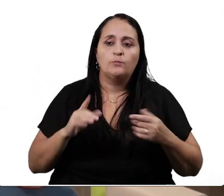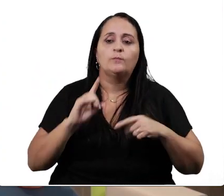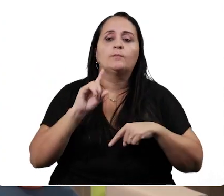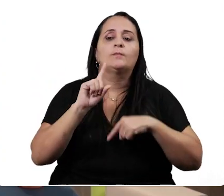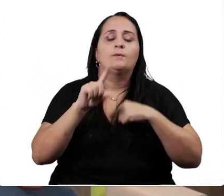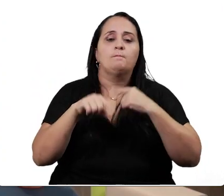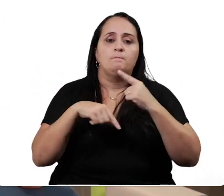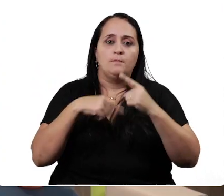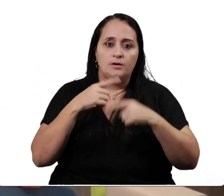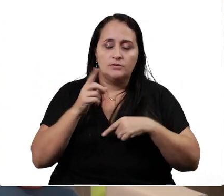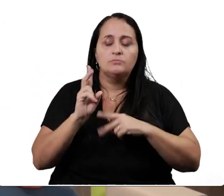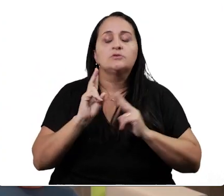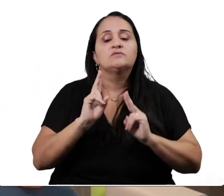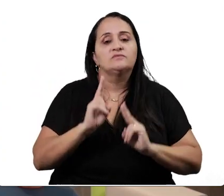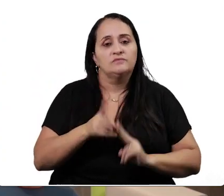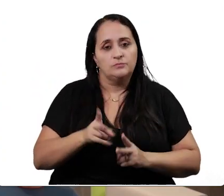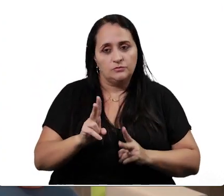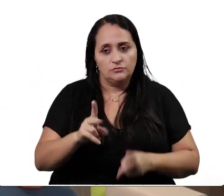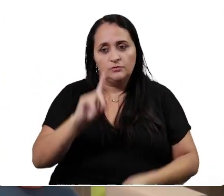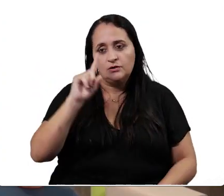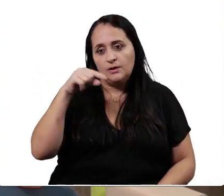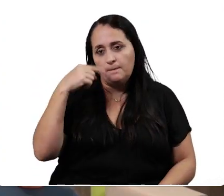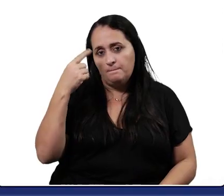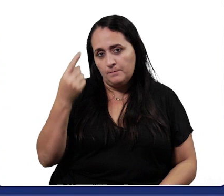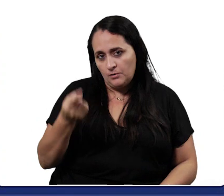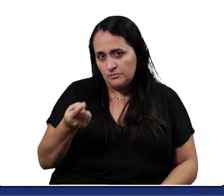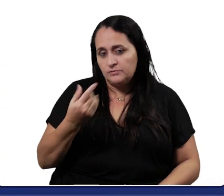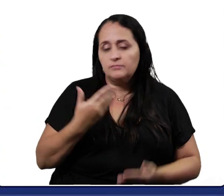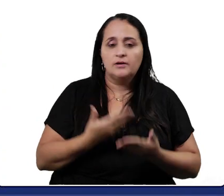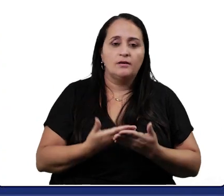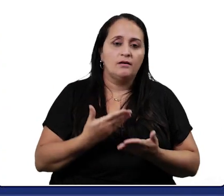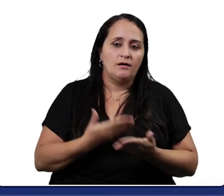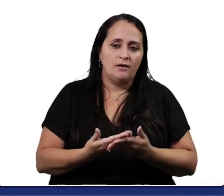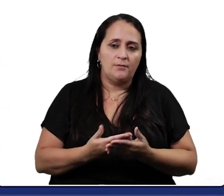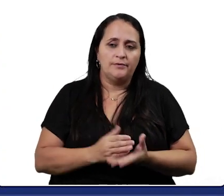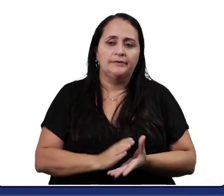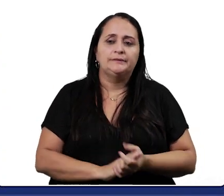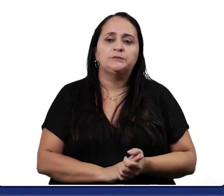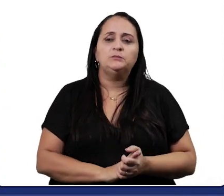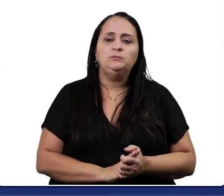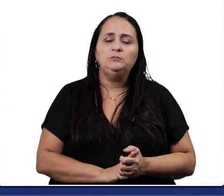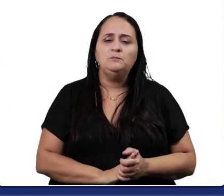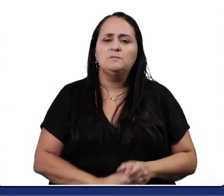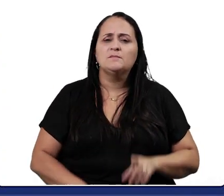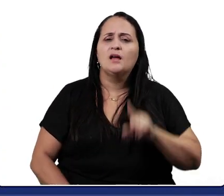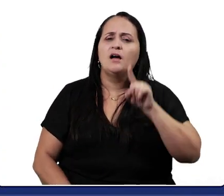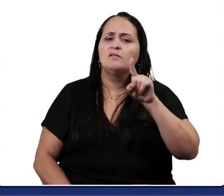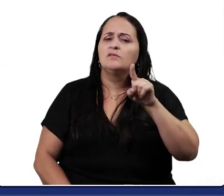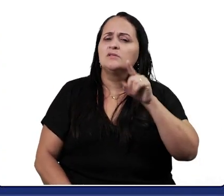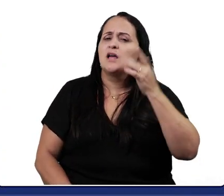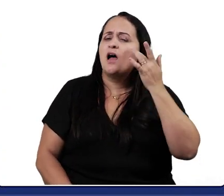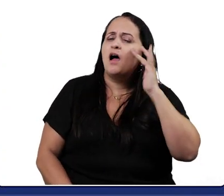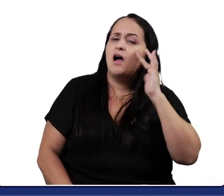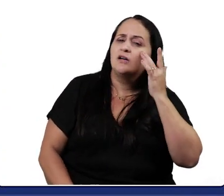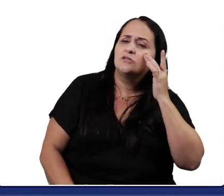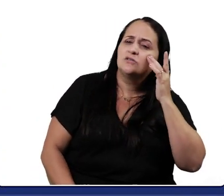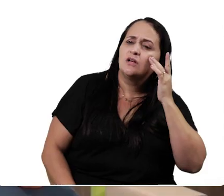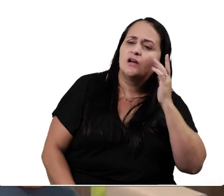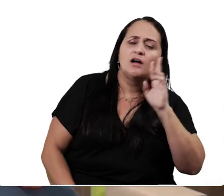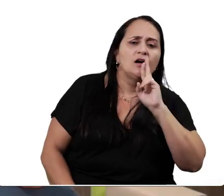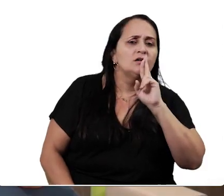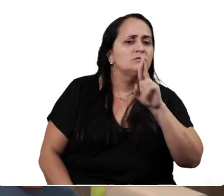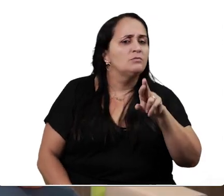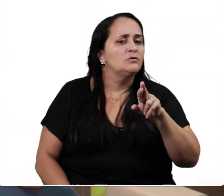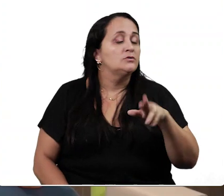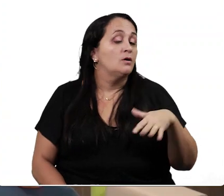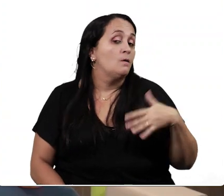dar continuidade na próxima aula. E você vai marcar a resposta que você acha.